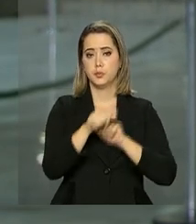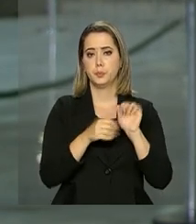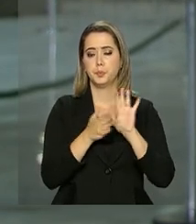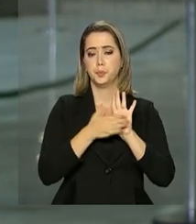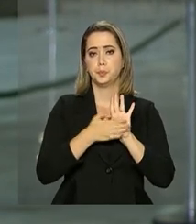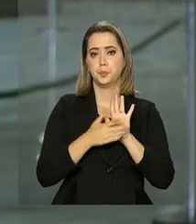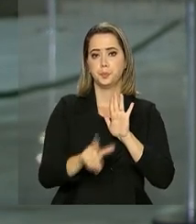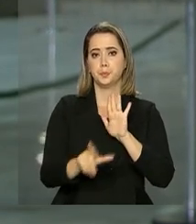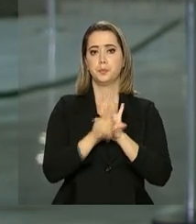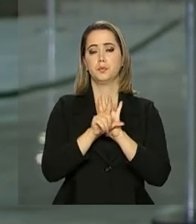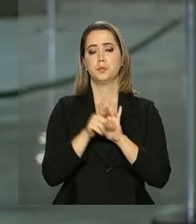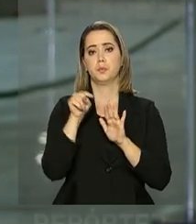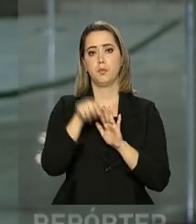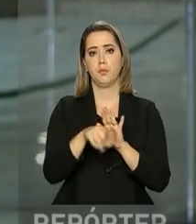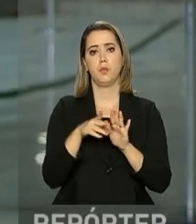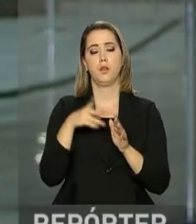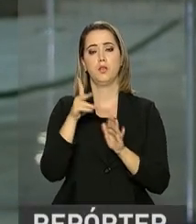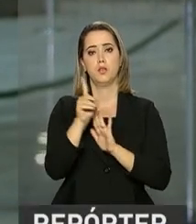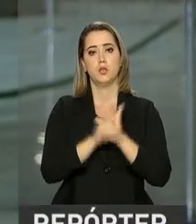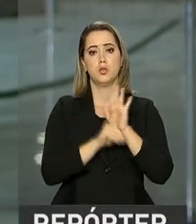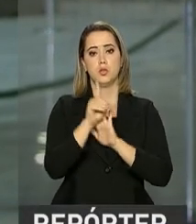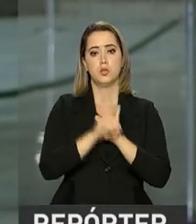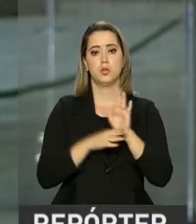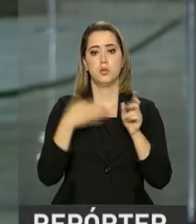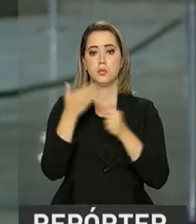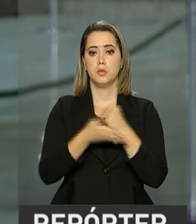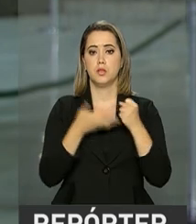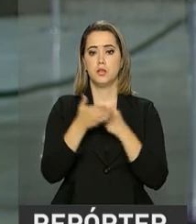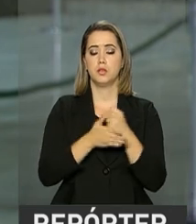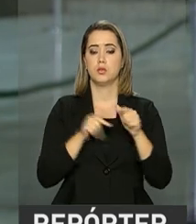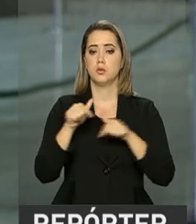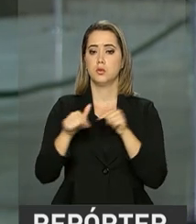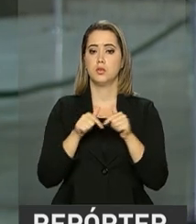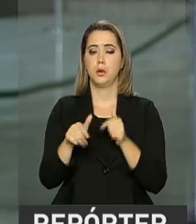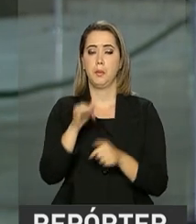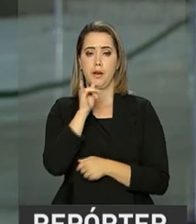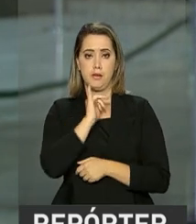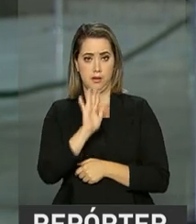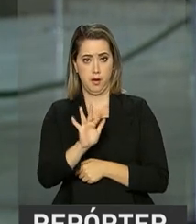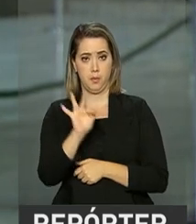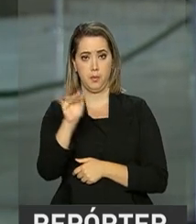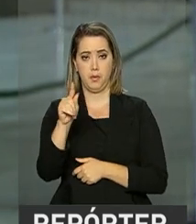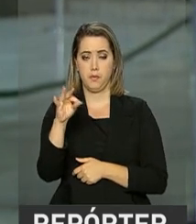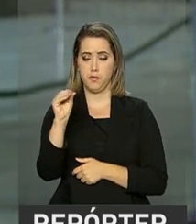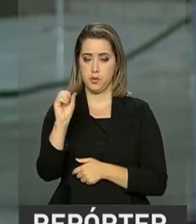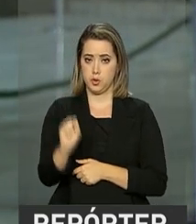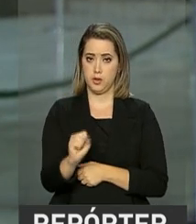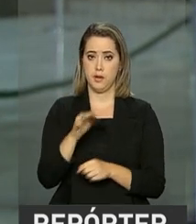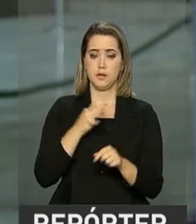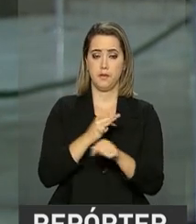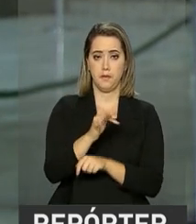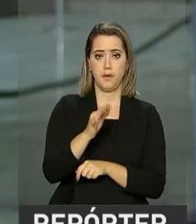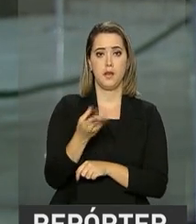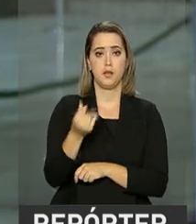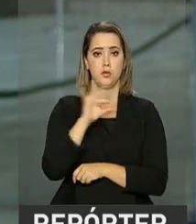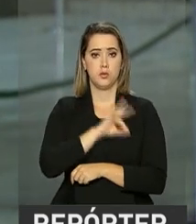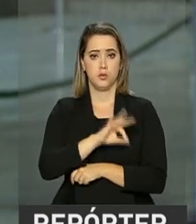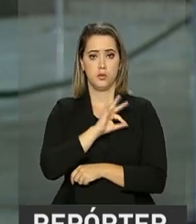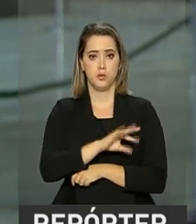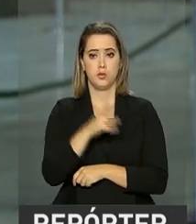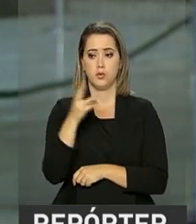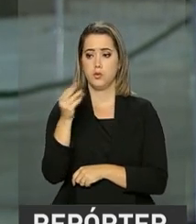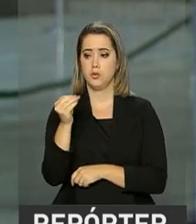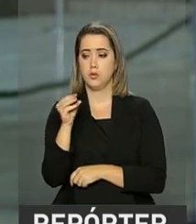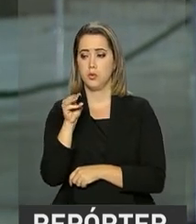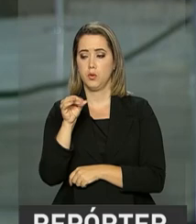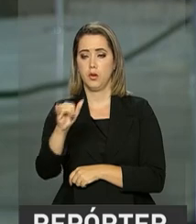projeto de lei. Direitos fundamentais do trabalhador, como FGTS, férias anuais remuneradas de 30